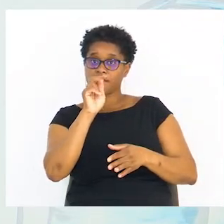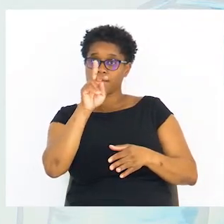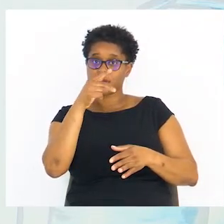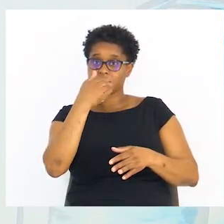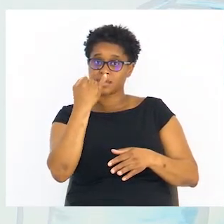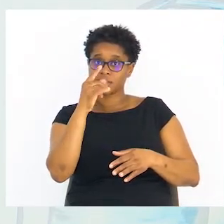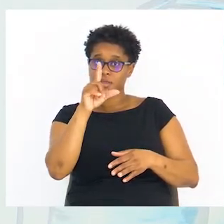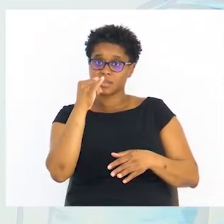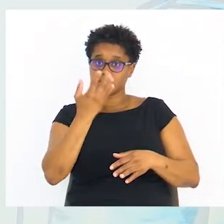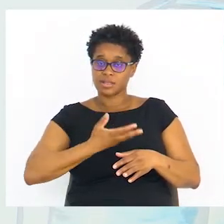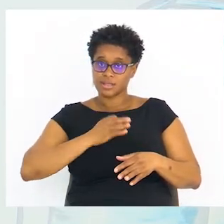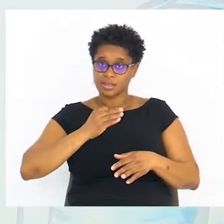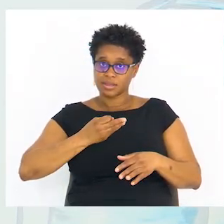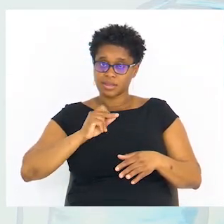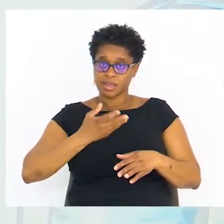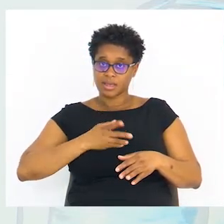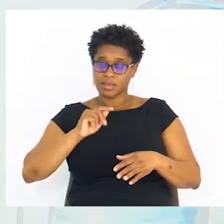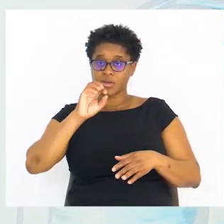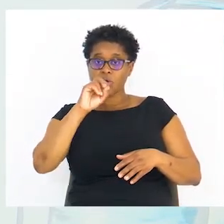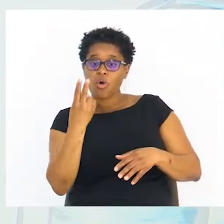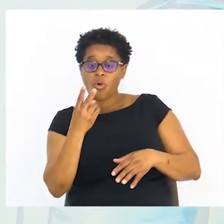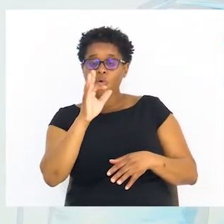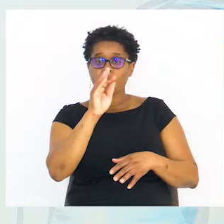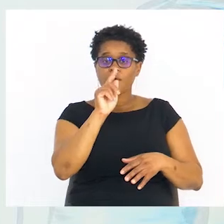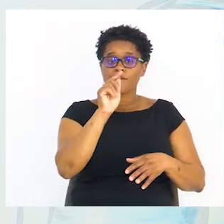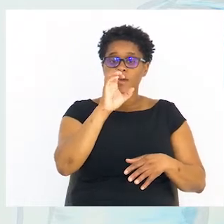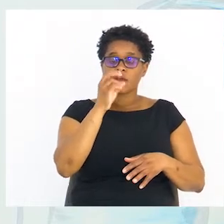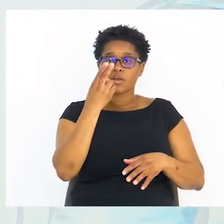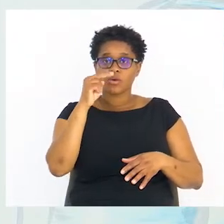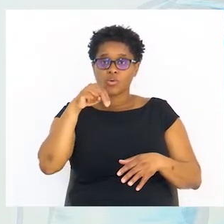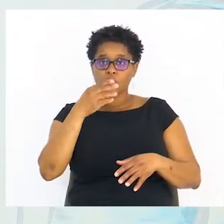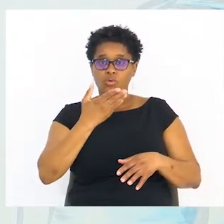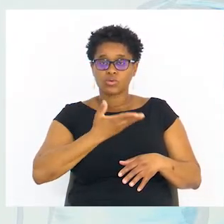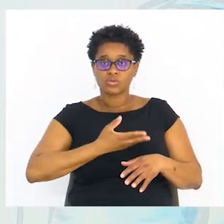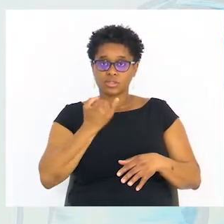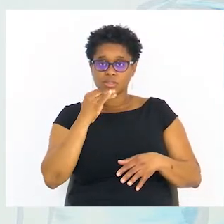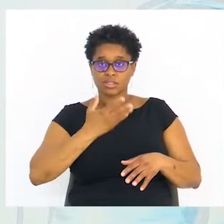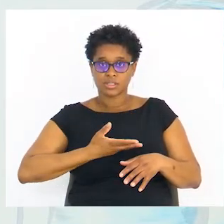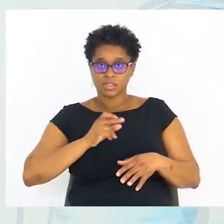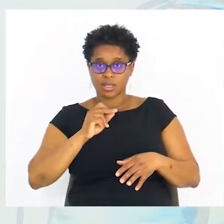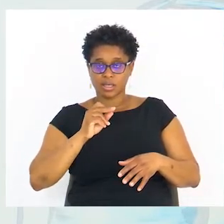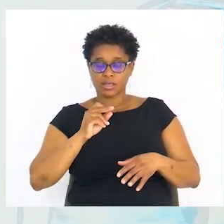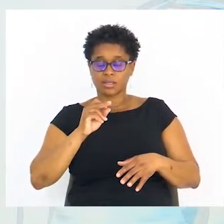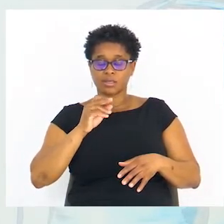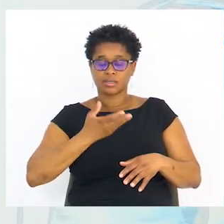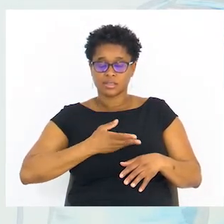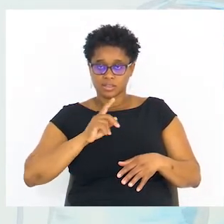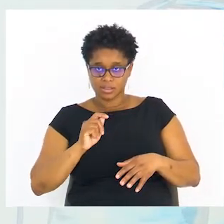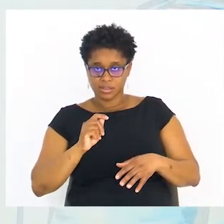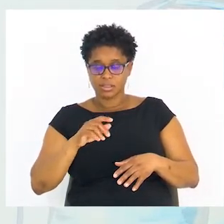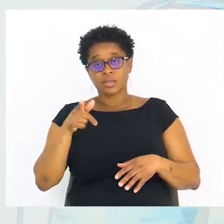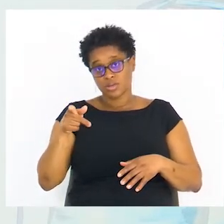da fertilidade ou da fecundidade. Ok? Isto era uma homenagem que